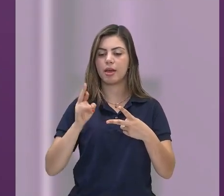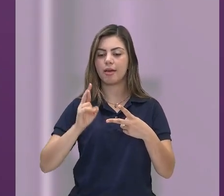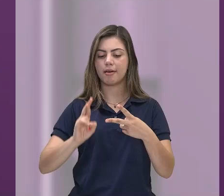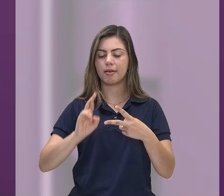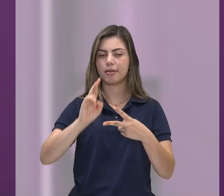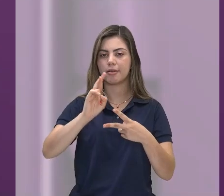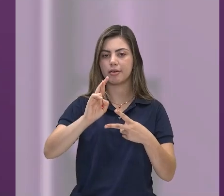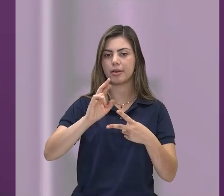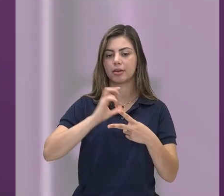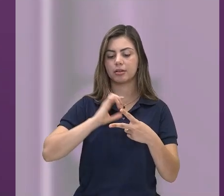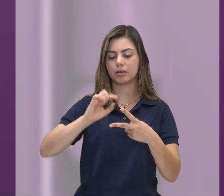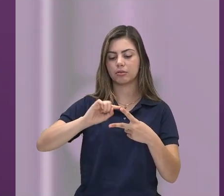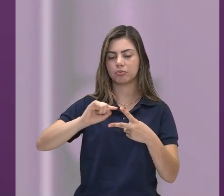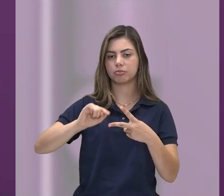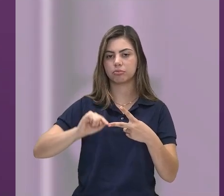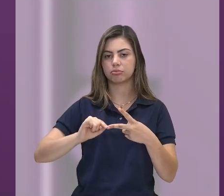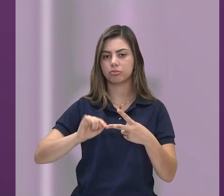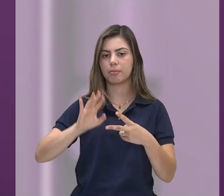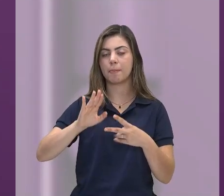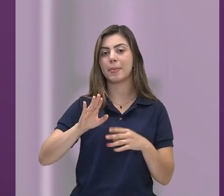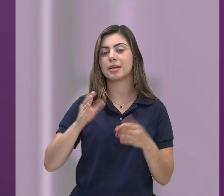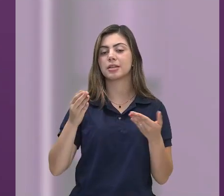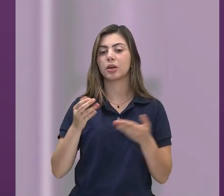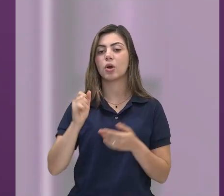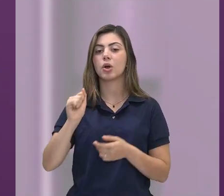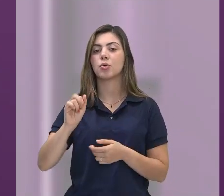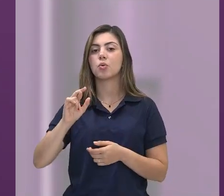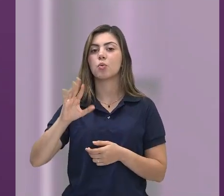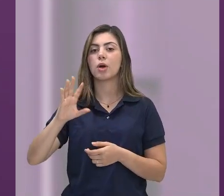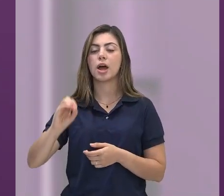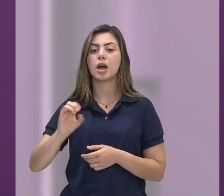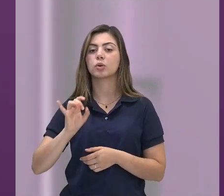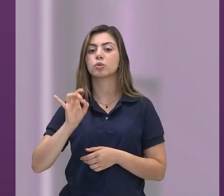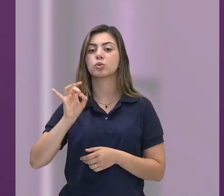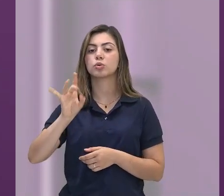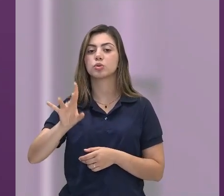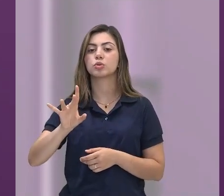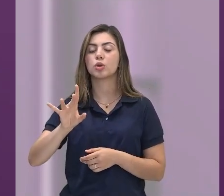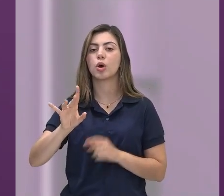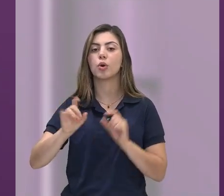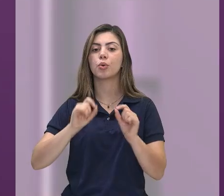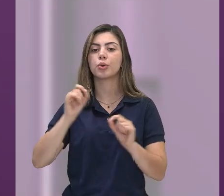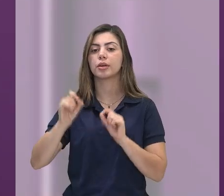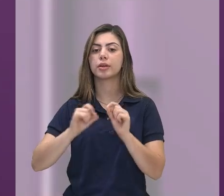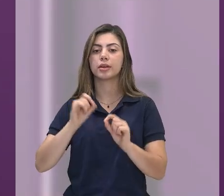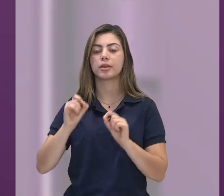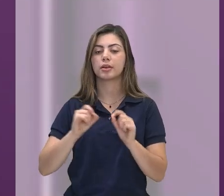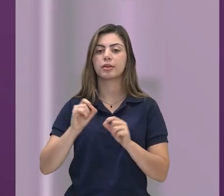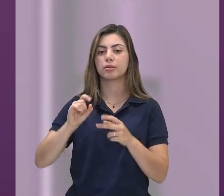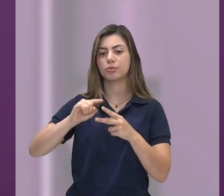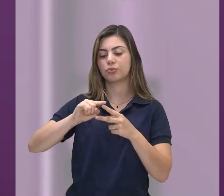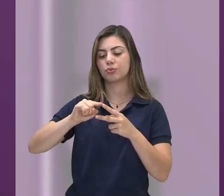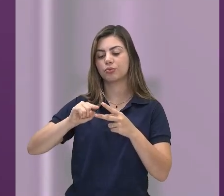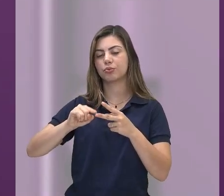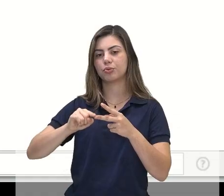centro. O arco não, o arco vai ser só a extremidade da circunferência formada por esse arco. Me acompanhe no